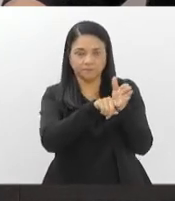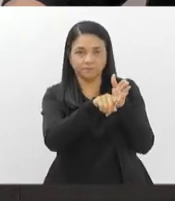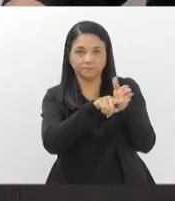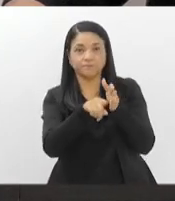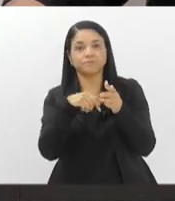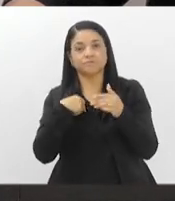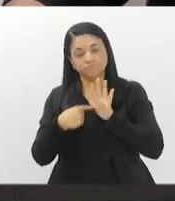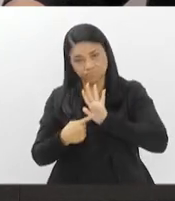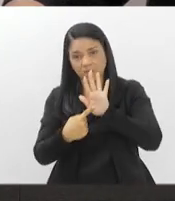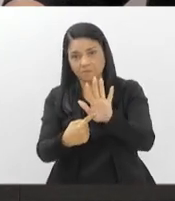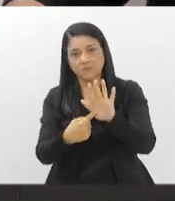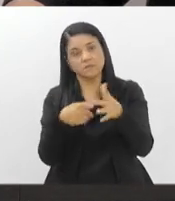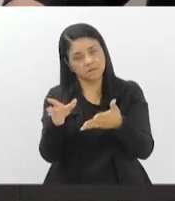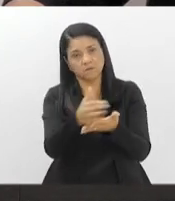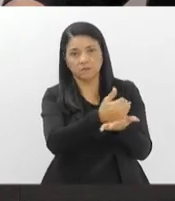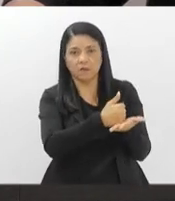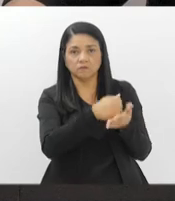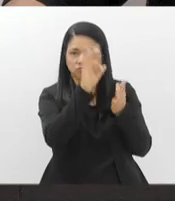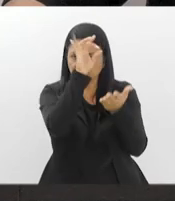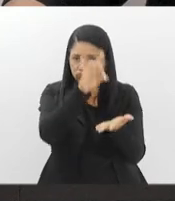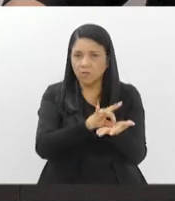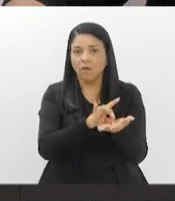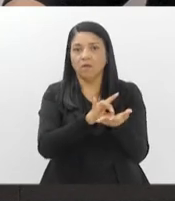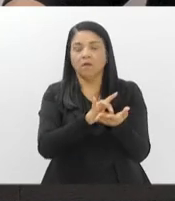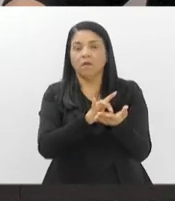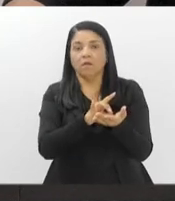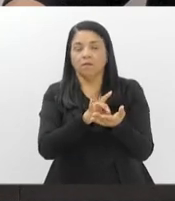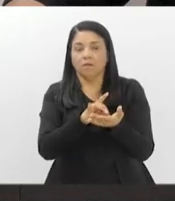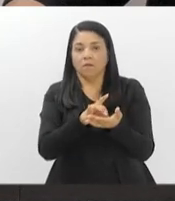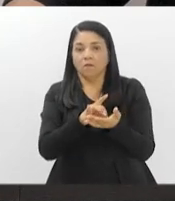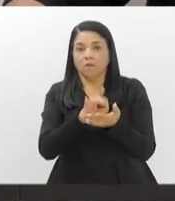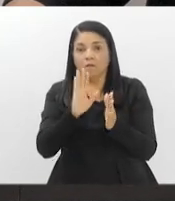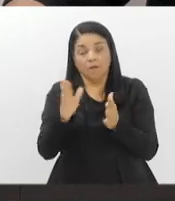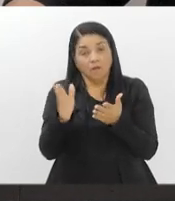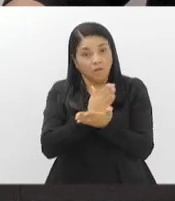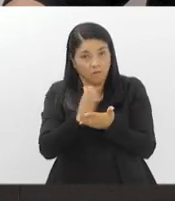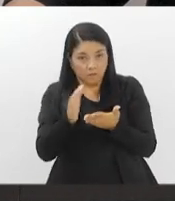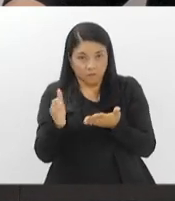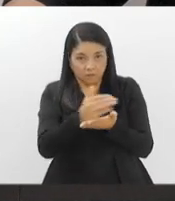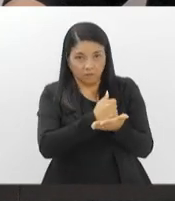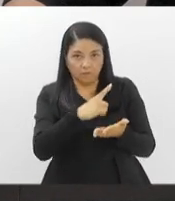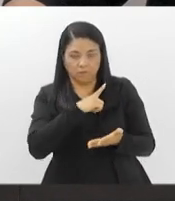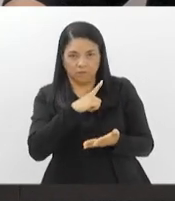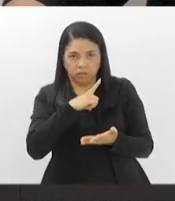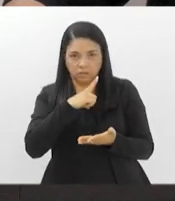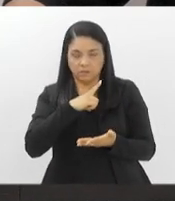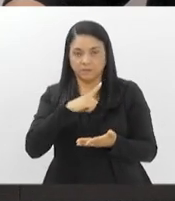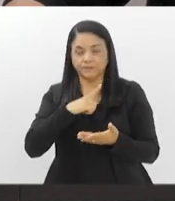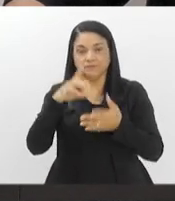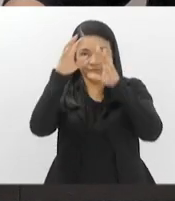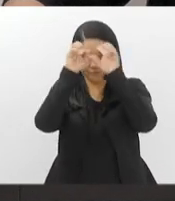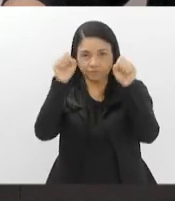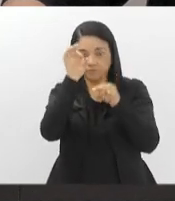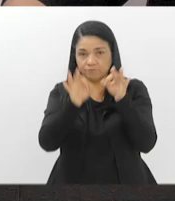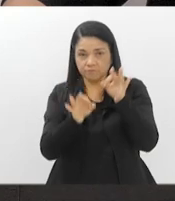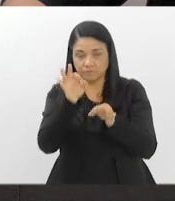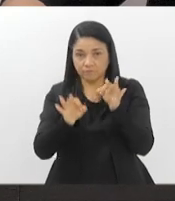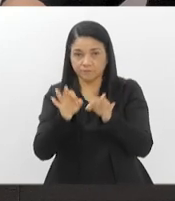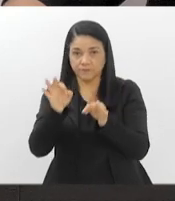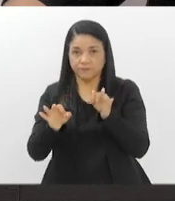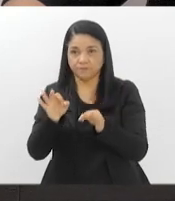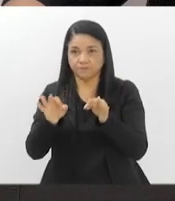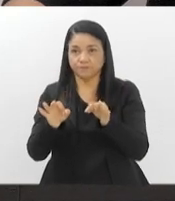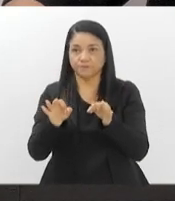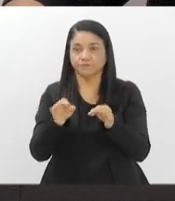tenho certeza que eles vão apresentar os dados eh de maneira aliás alguns dados Eu até já tenho por exemplo o Tribunal de Justiça eu tenho são